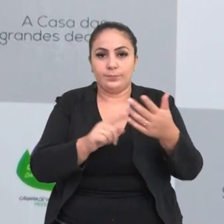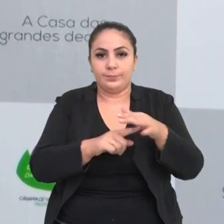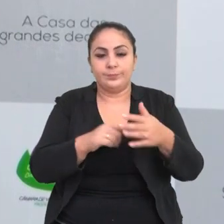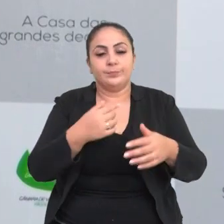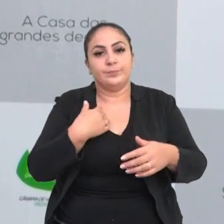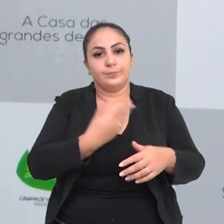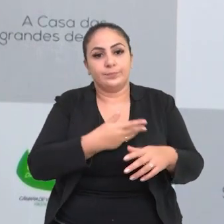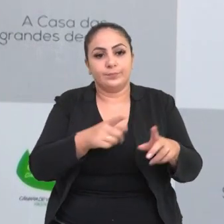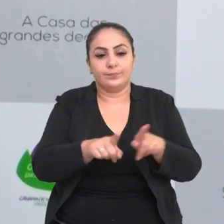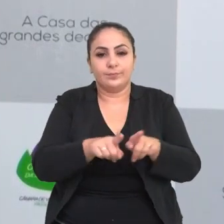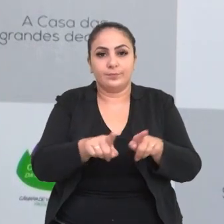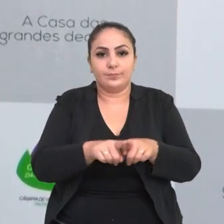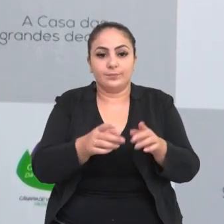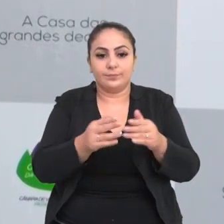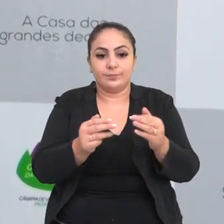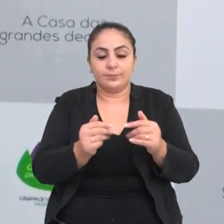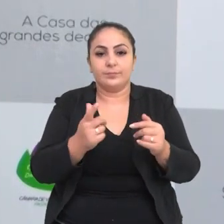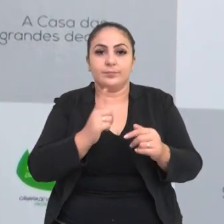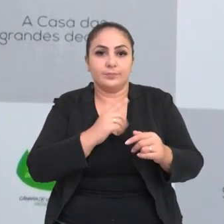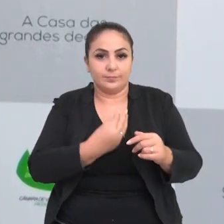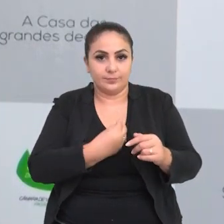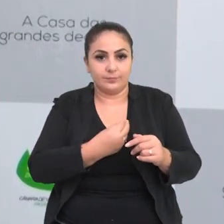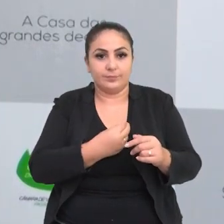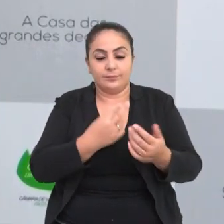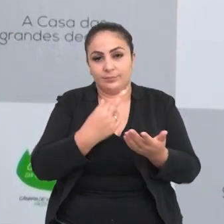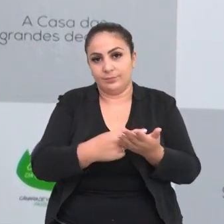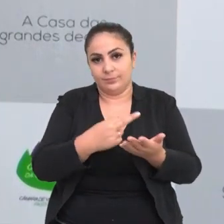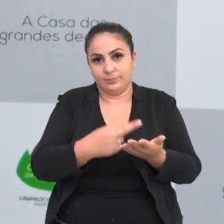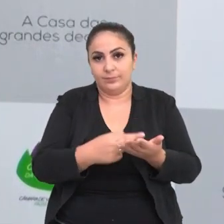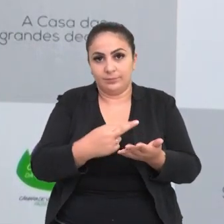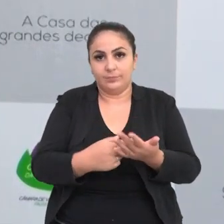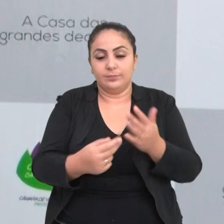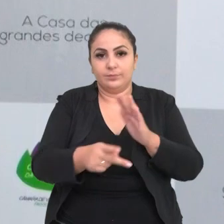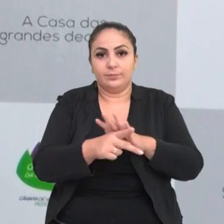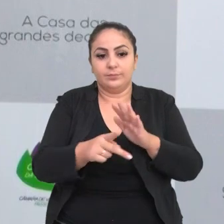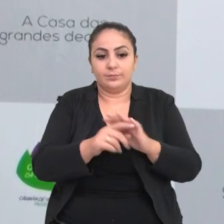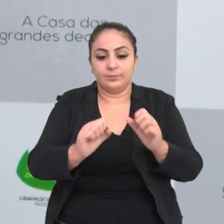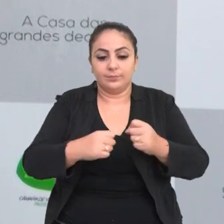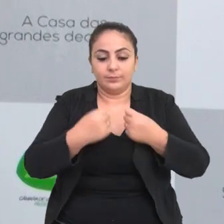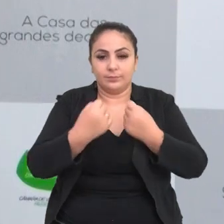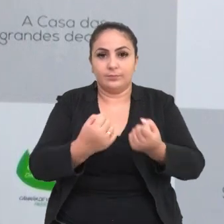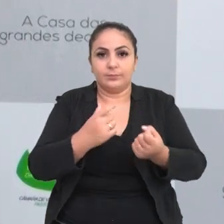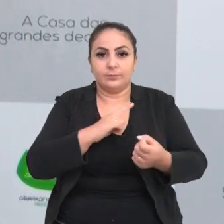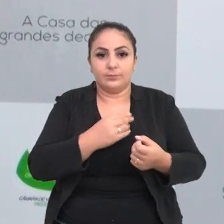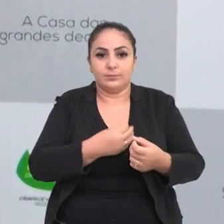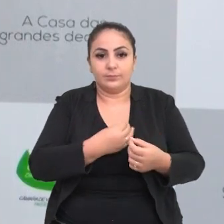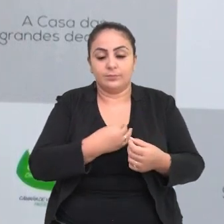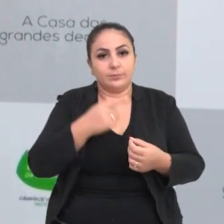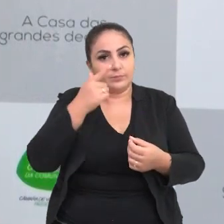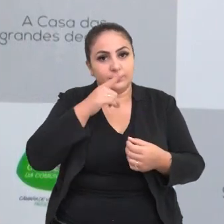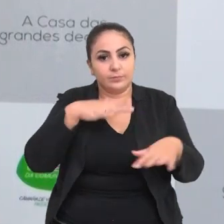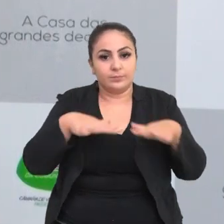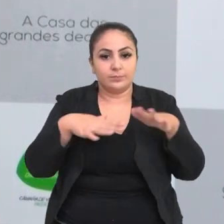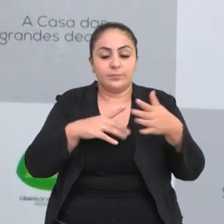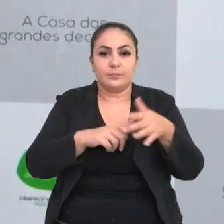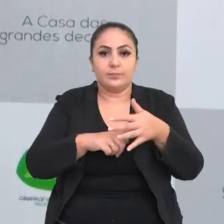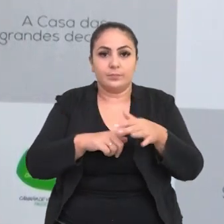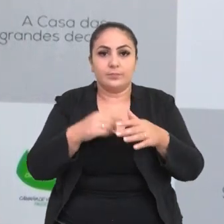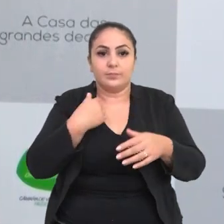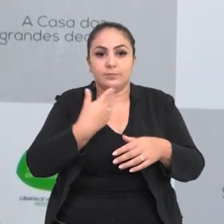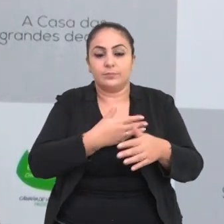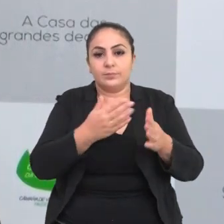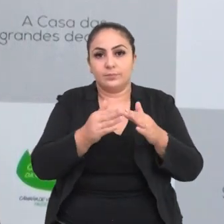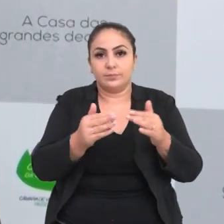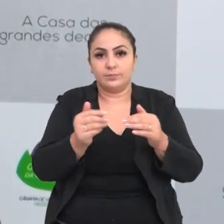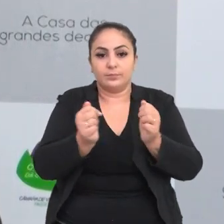gente pede é que haja realmente uma regulamentação forte, né, para viabilizar essas feiras. O que a